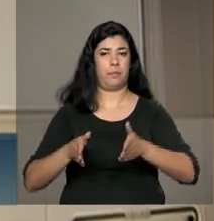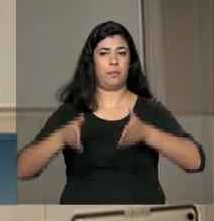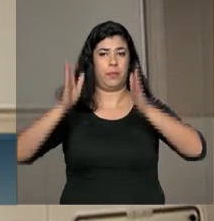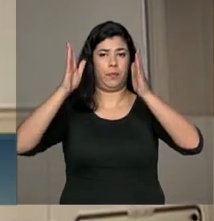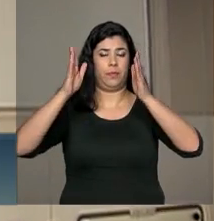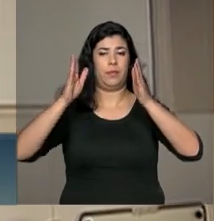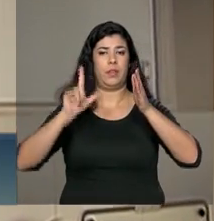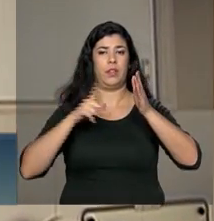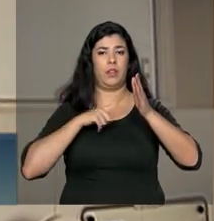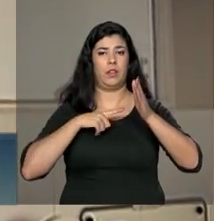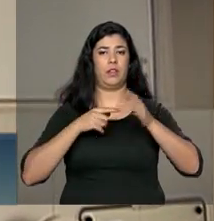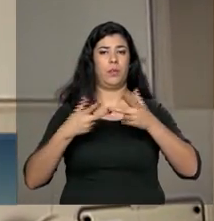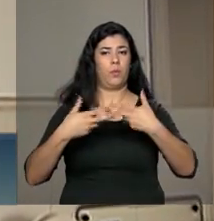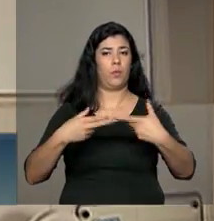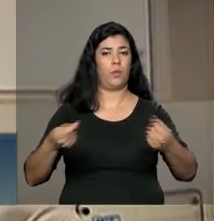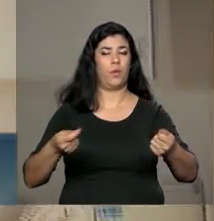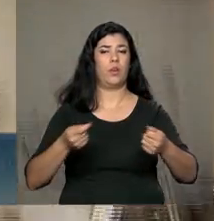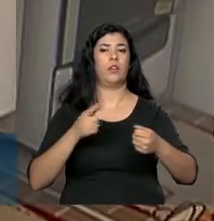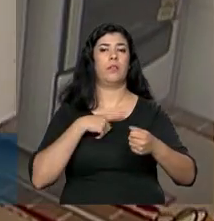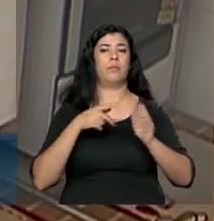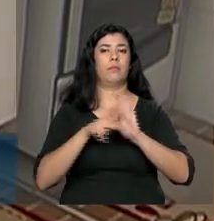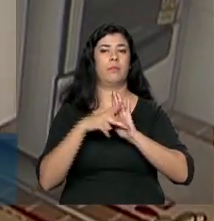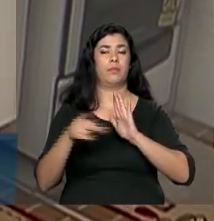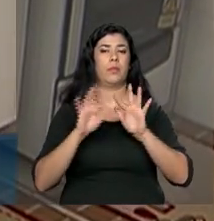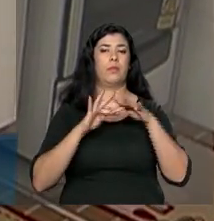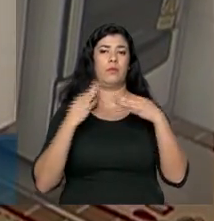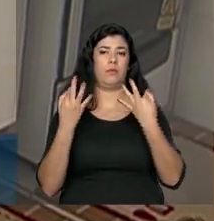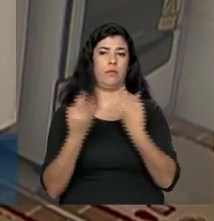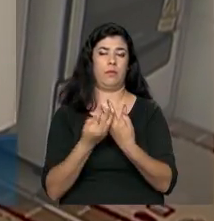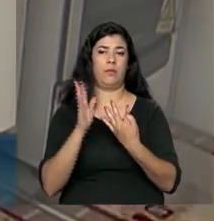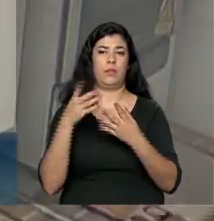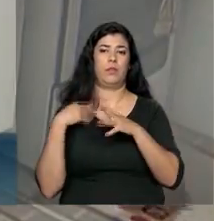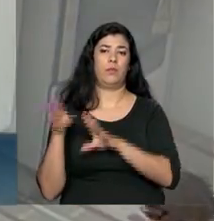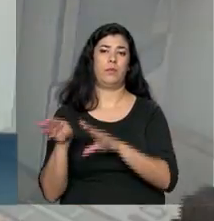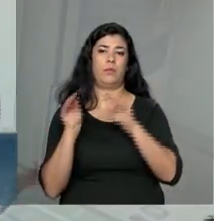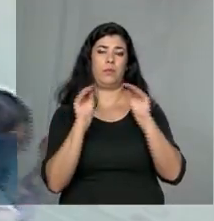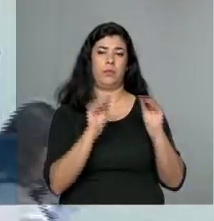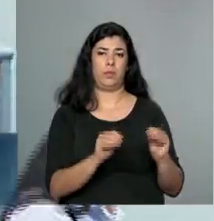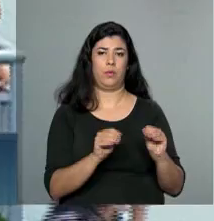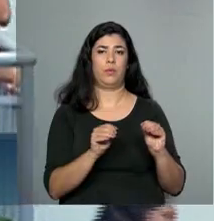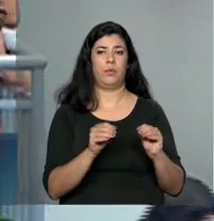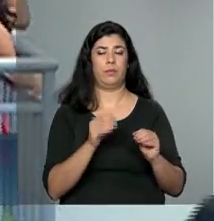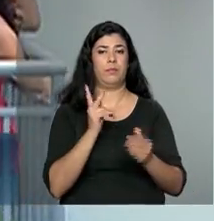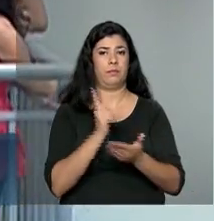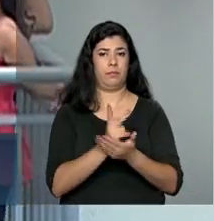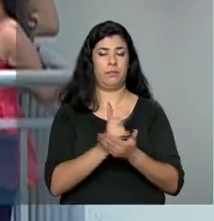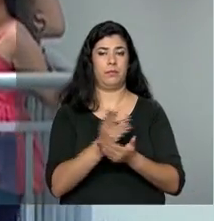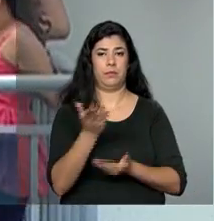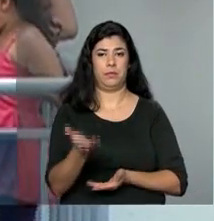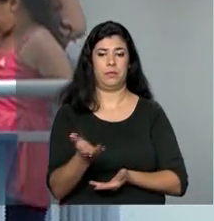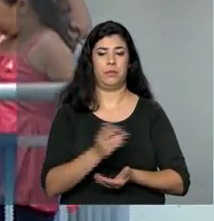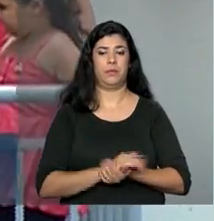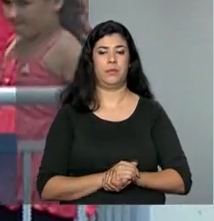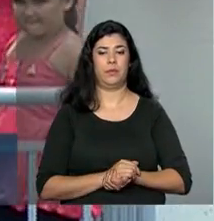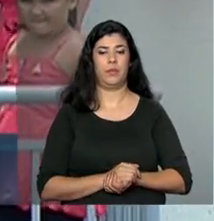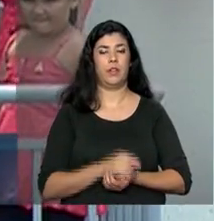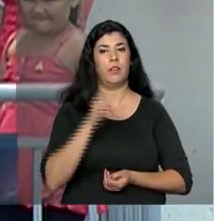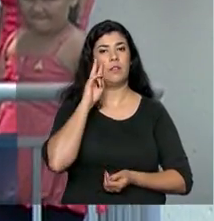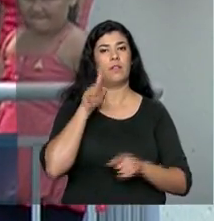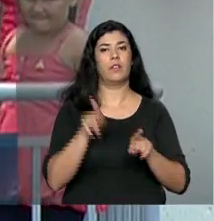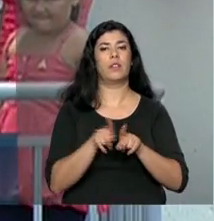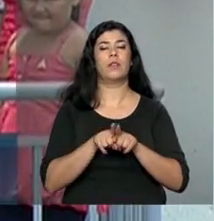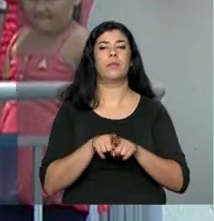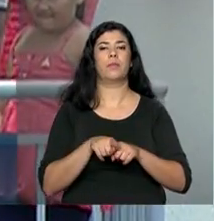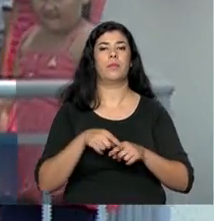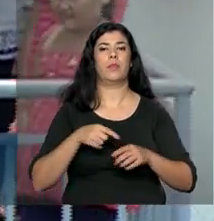apartamento já está mobiliado já está equipado a família oficia já está lá você viu imagens da